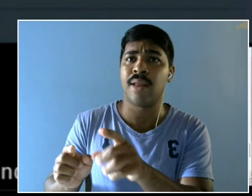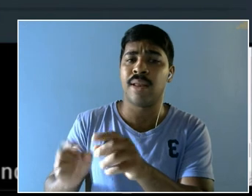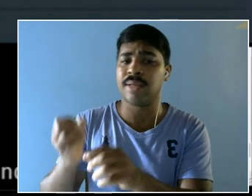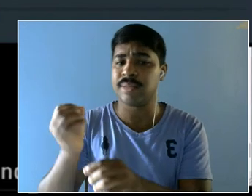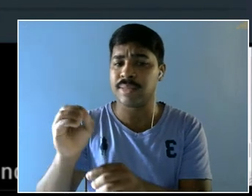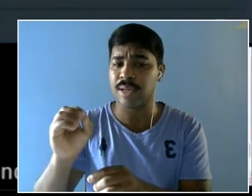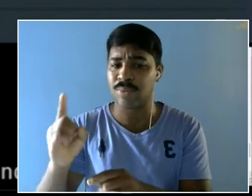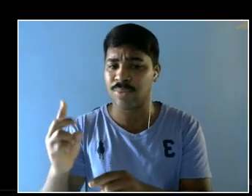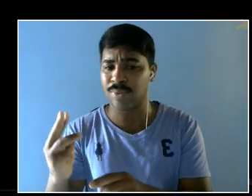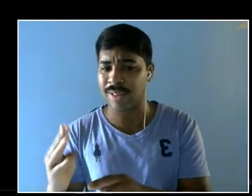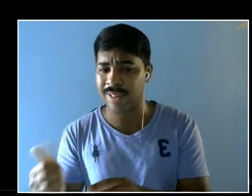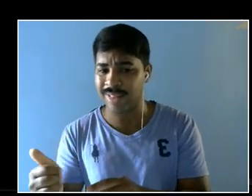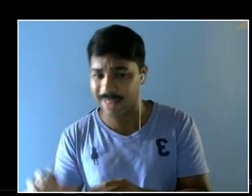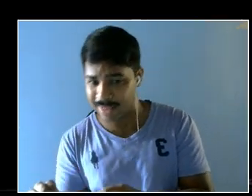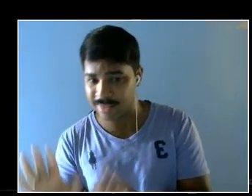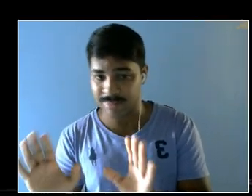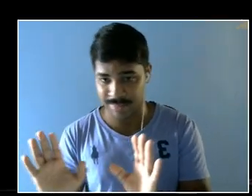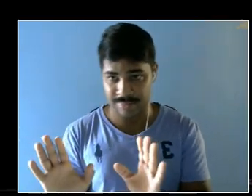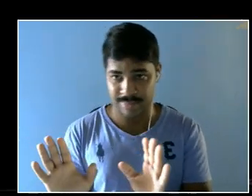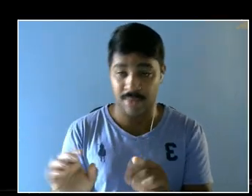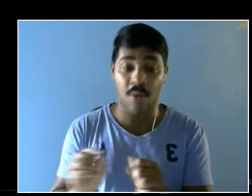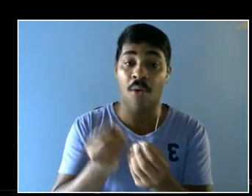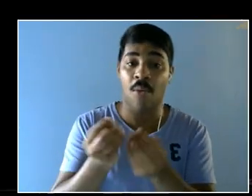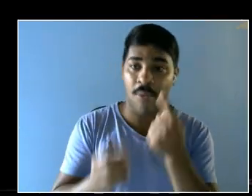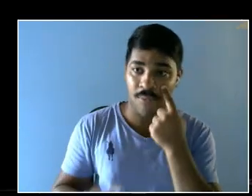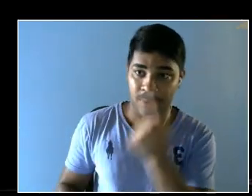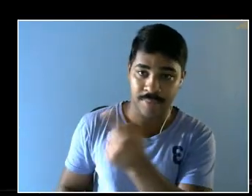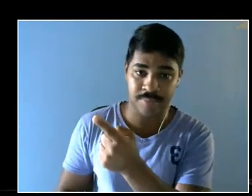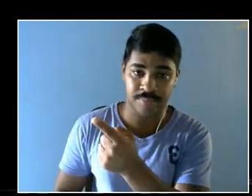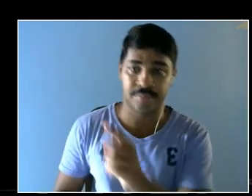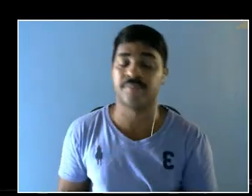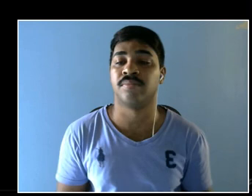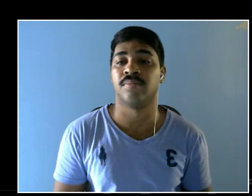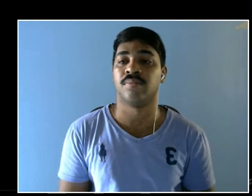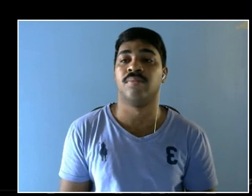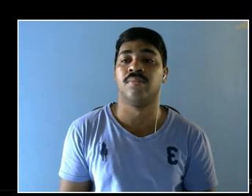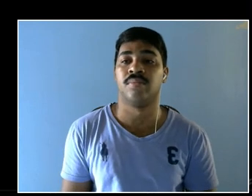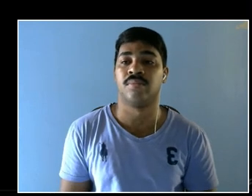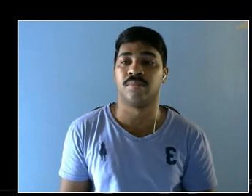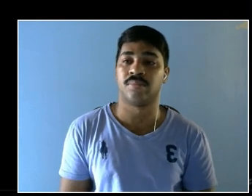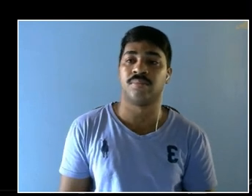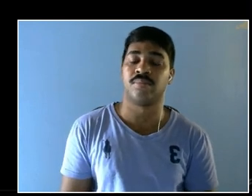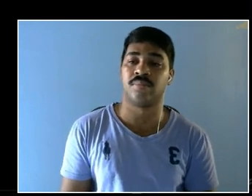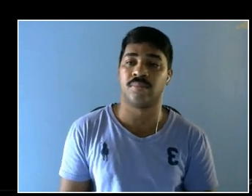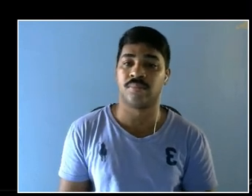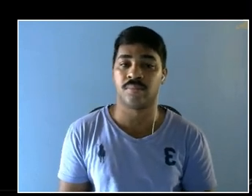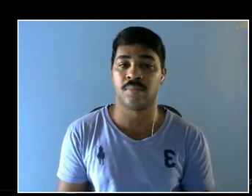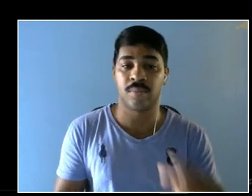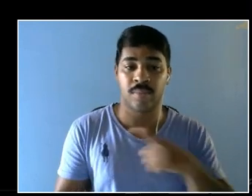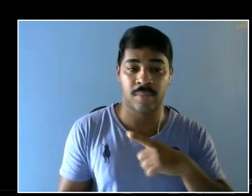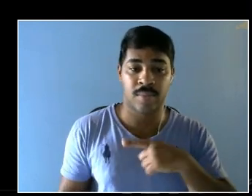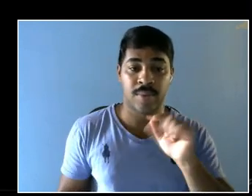é que seria a execução dele. Então aqui eu fiz o programa. Ele vai precisar ter duas variáveis, uma que vai ser inserida, outra que vai controlar